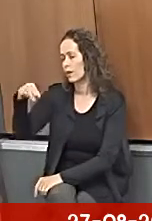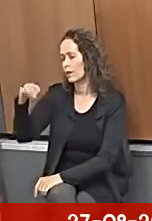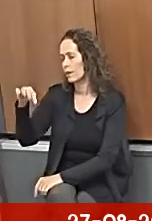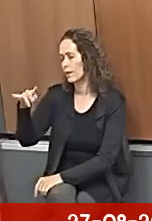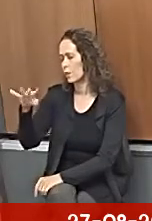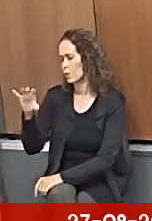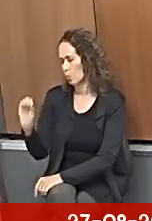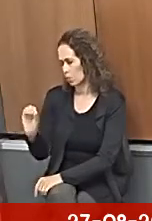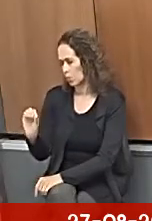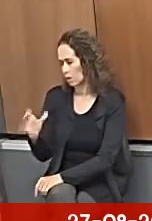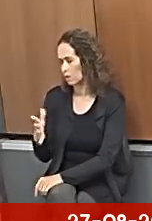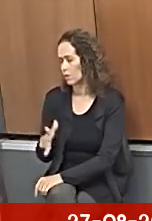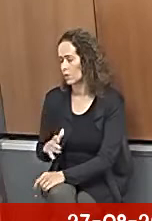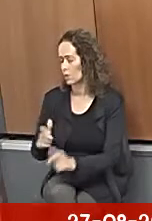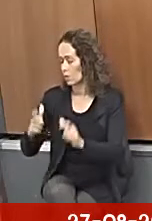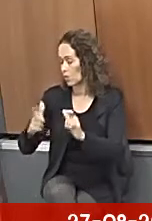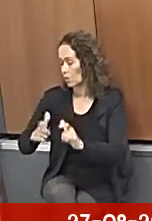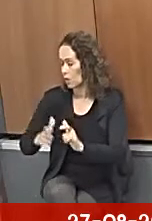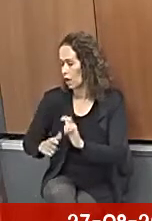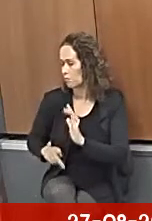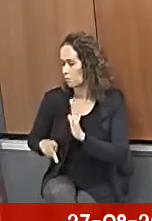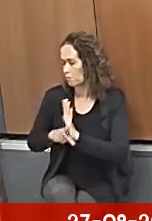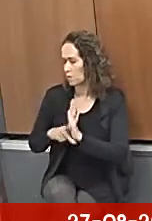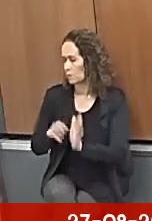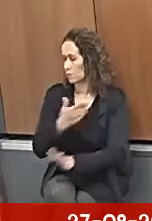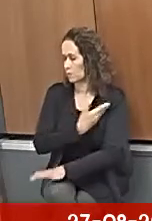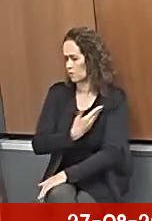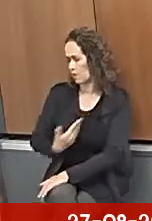talvez seja interessante só pesquisar